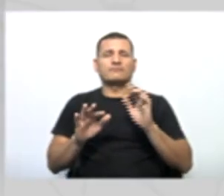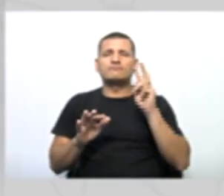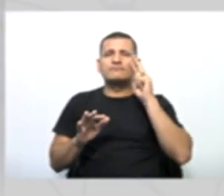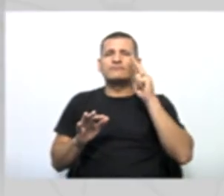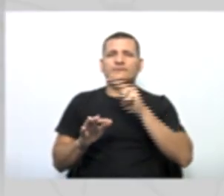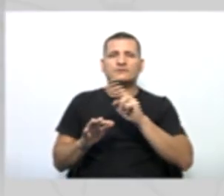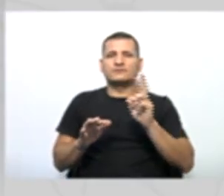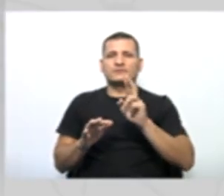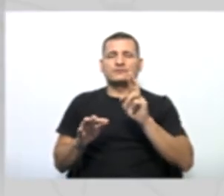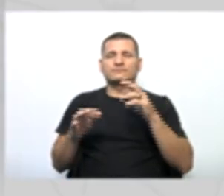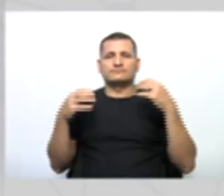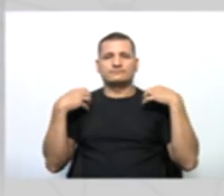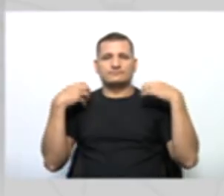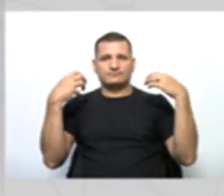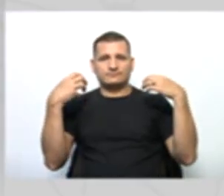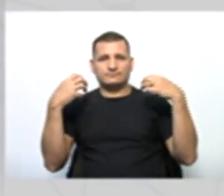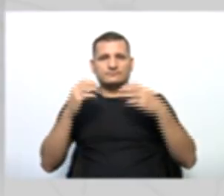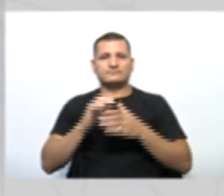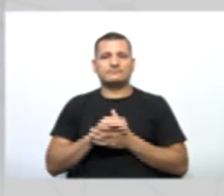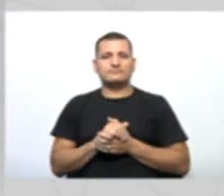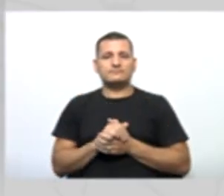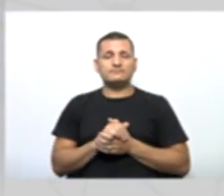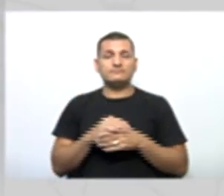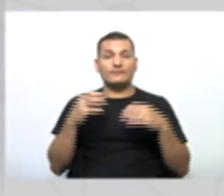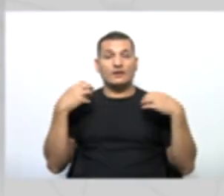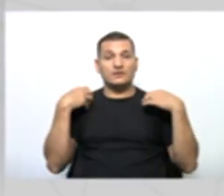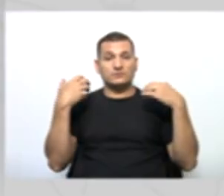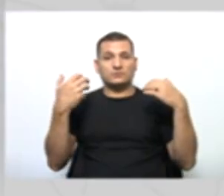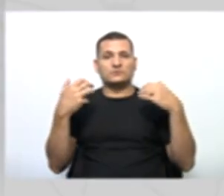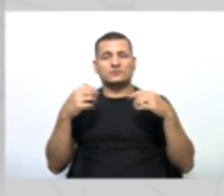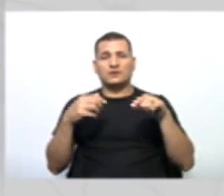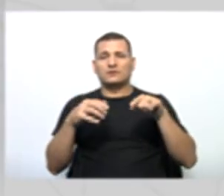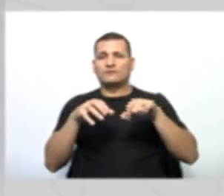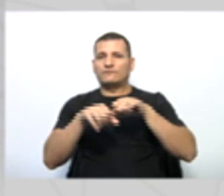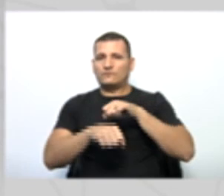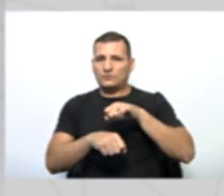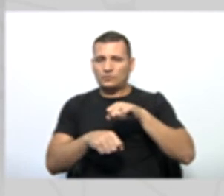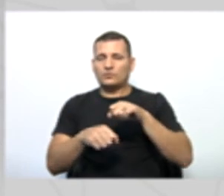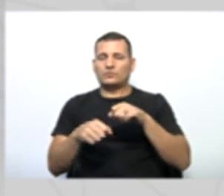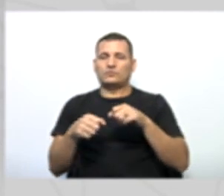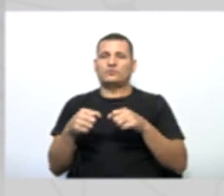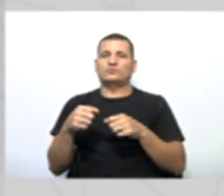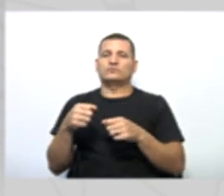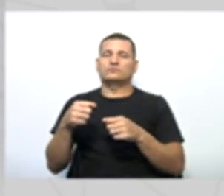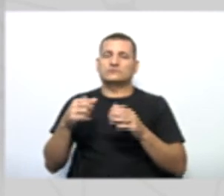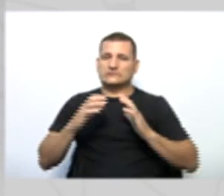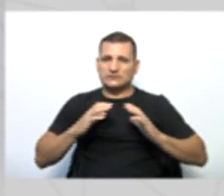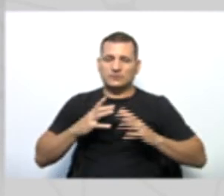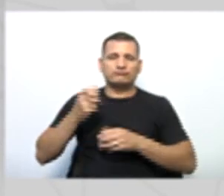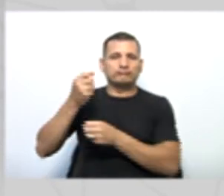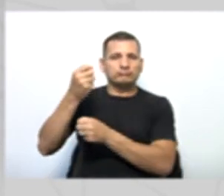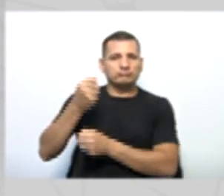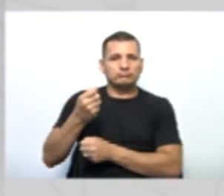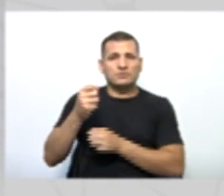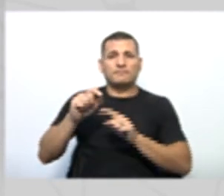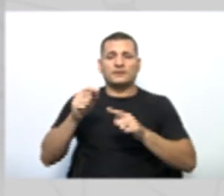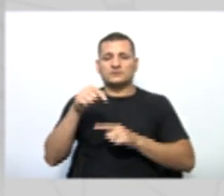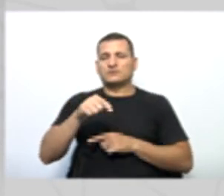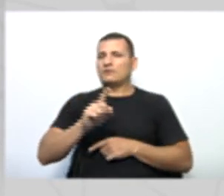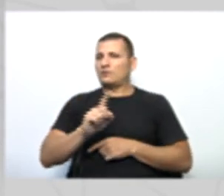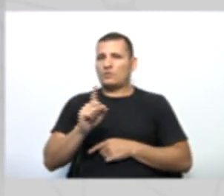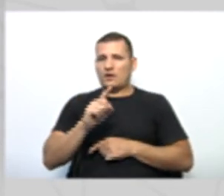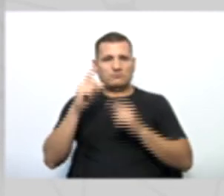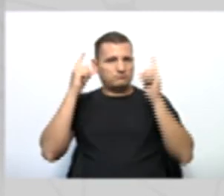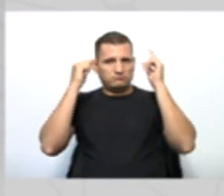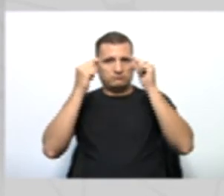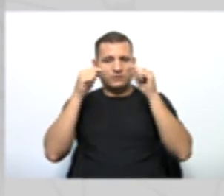Aristóteles. Aristóteles, embora ele tenha se formado em Atenas, ele não era ateniense nem era grego. Ele nasceu em Estagira,